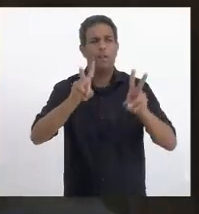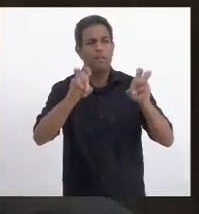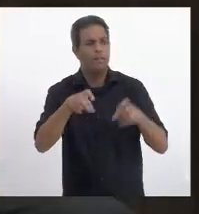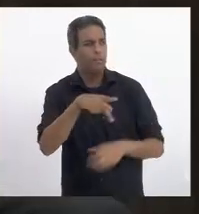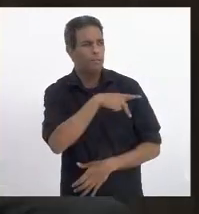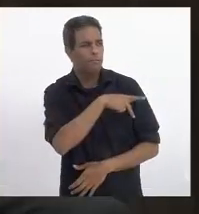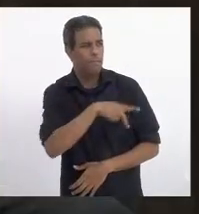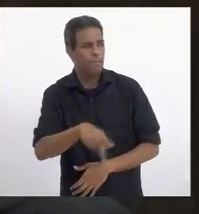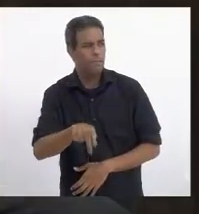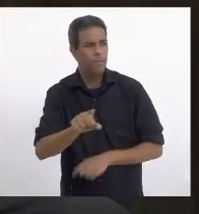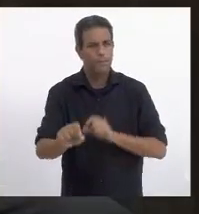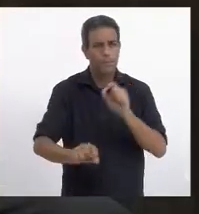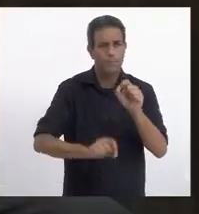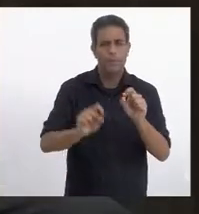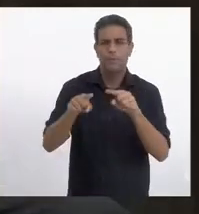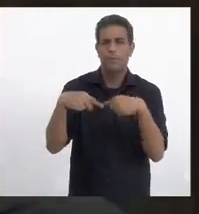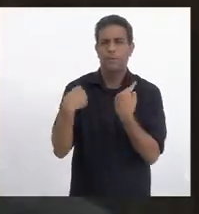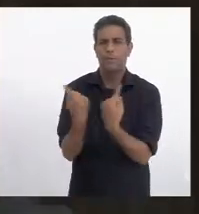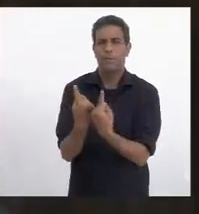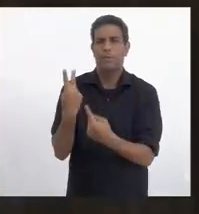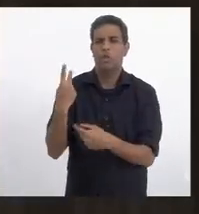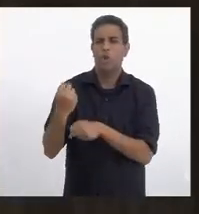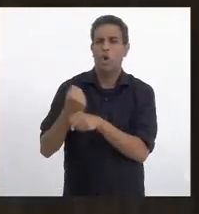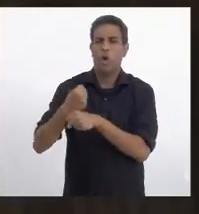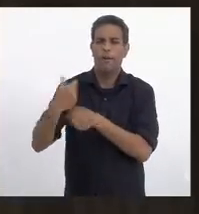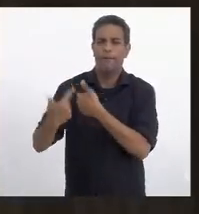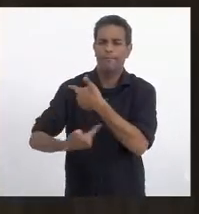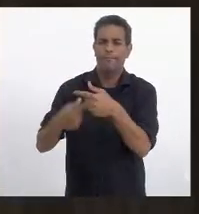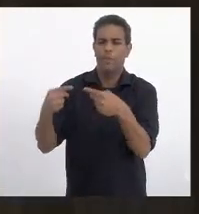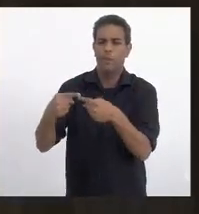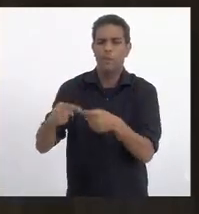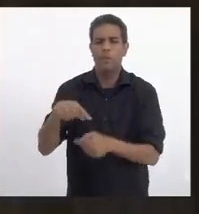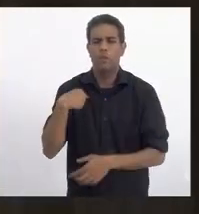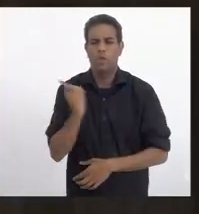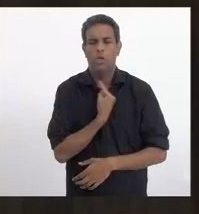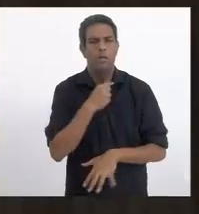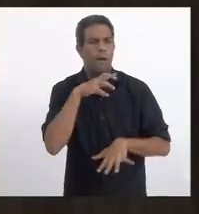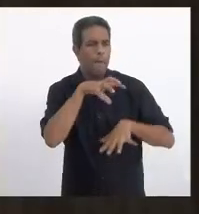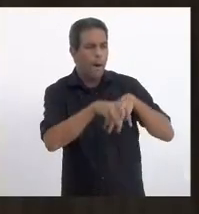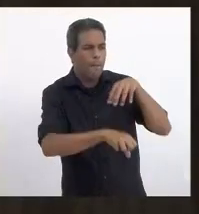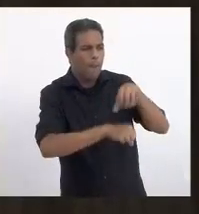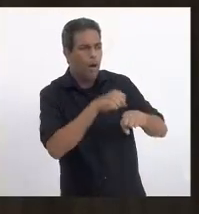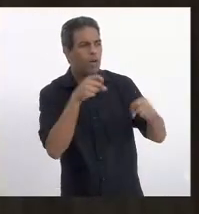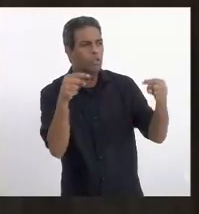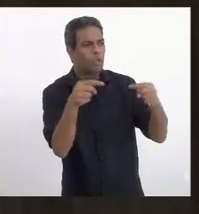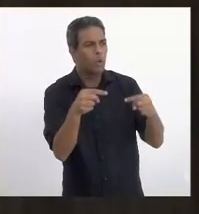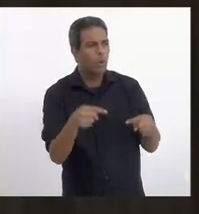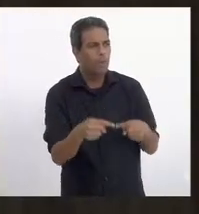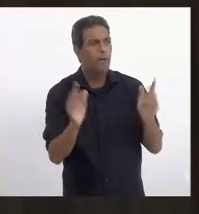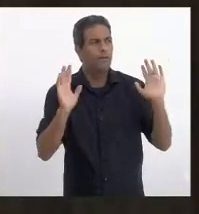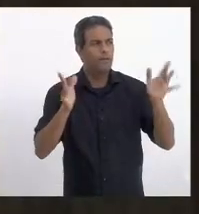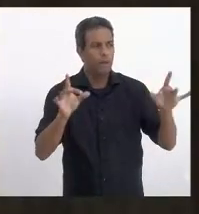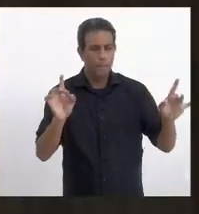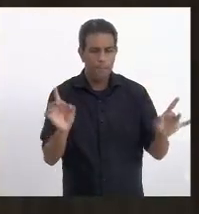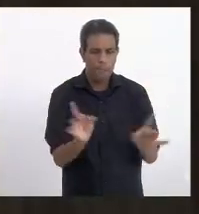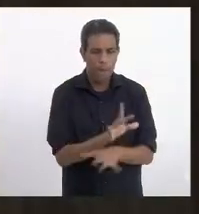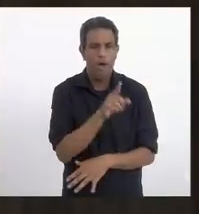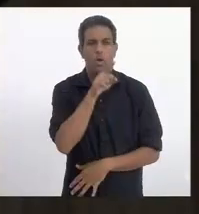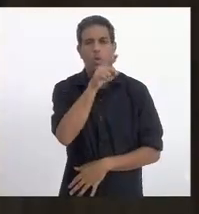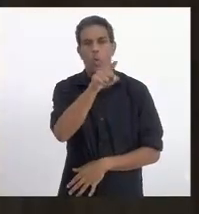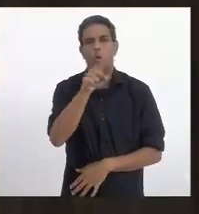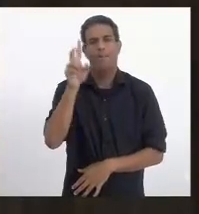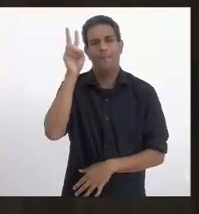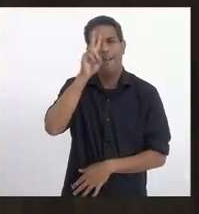presidente do Rio previdência e uma reunião Há dois anos atrás e nós estávamos buscando junto ao governo do estado lá no governo